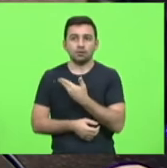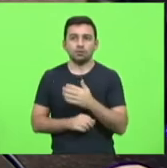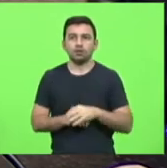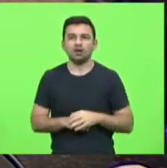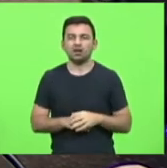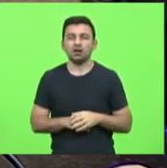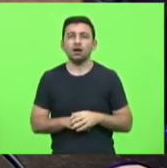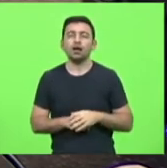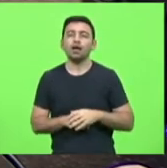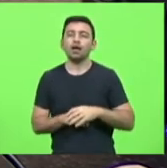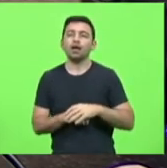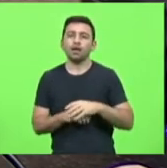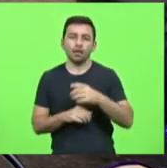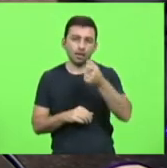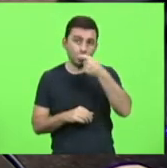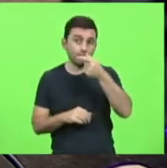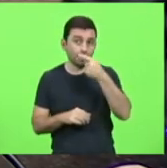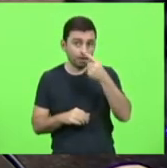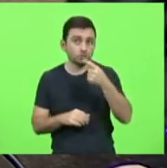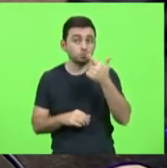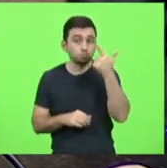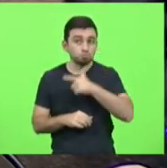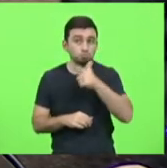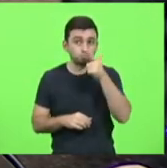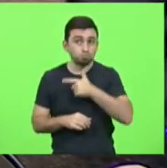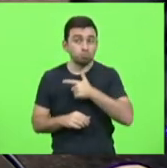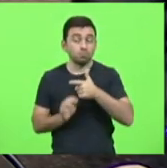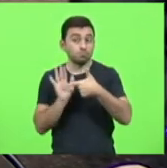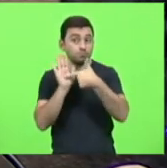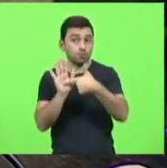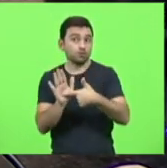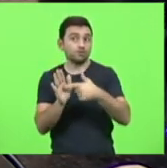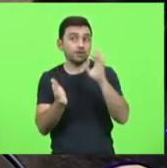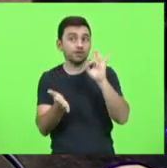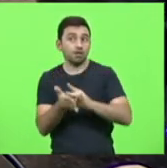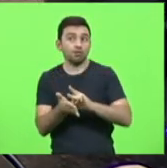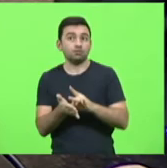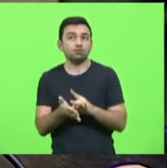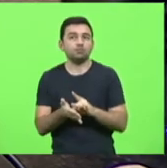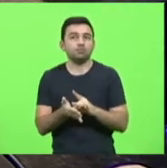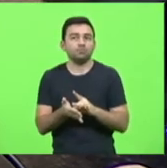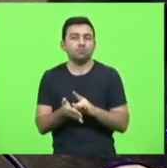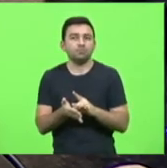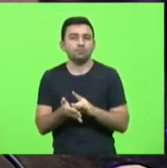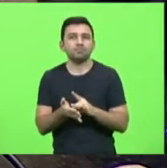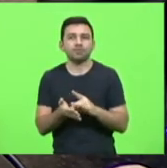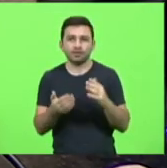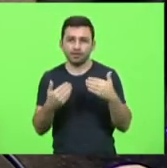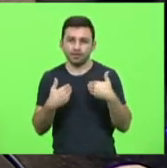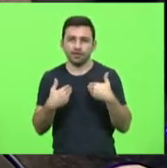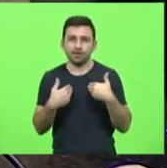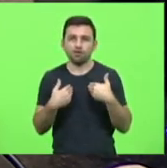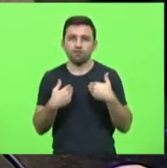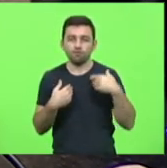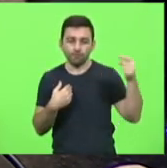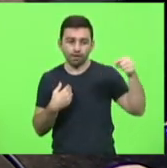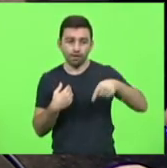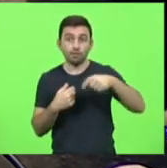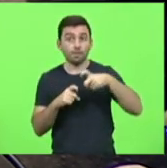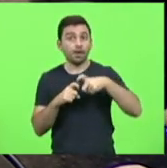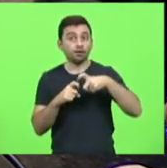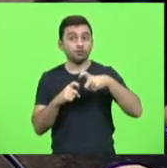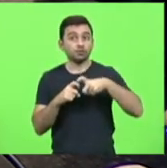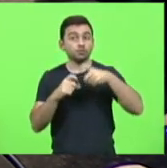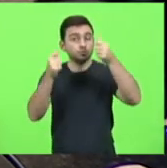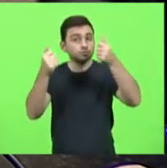esse medicamento que dá resultado, e que eu trouxe, inclusive, um médico para falar